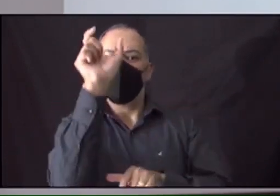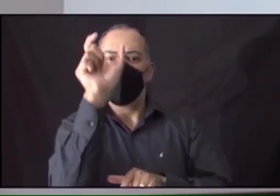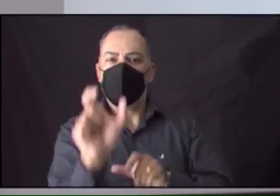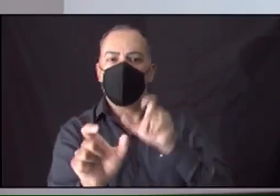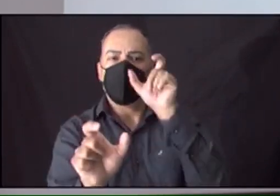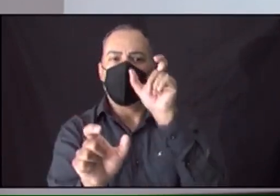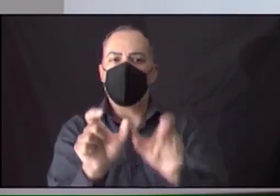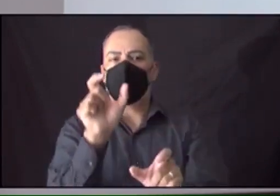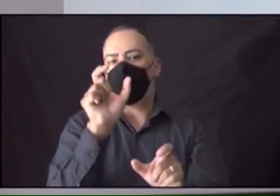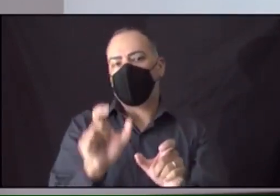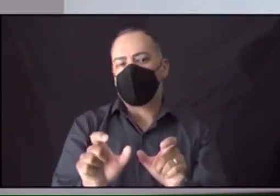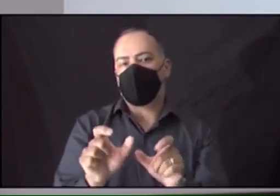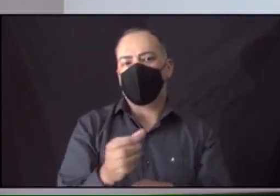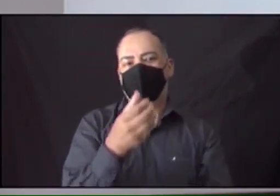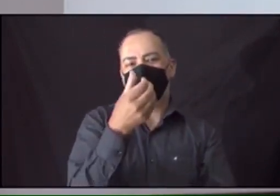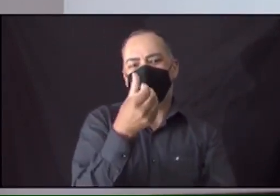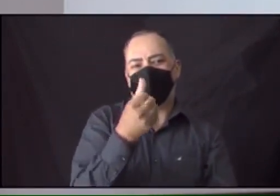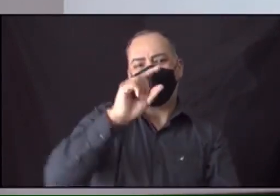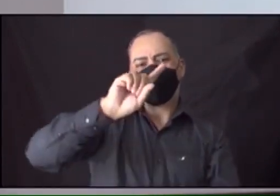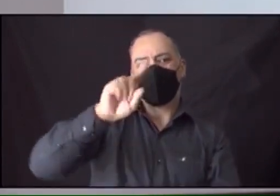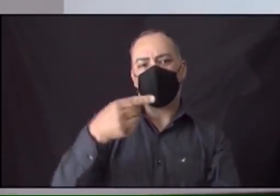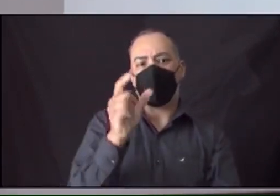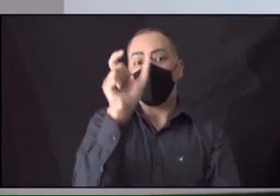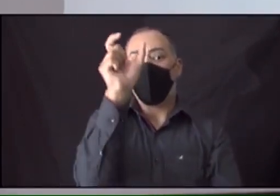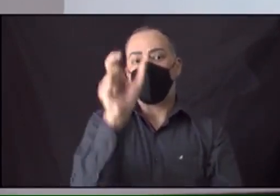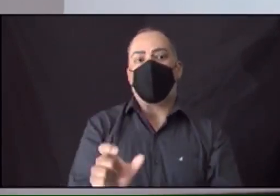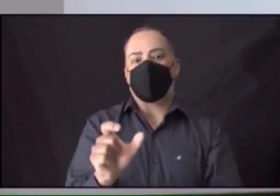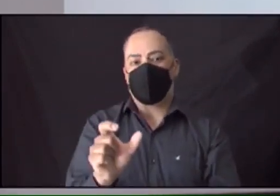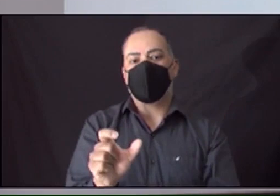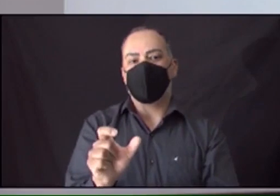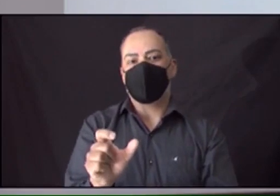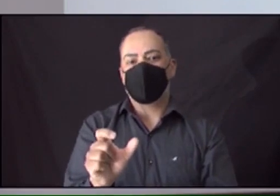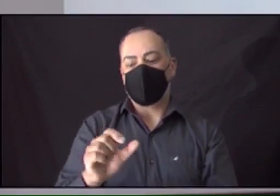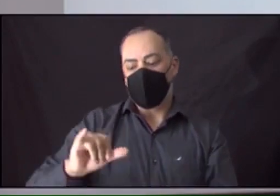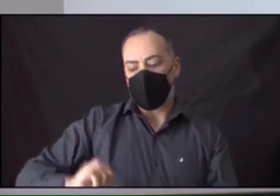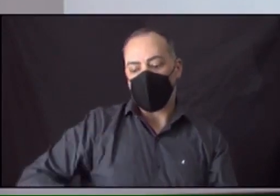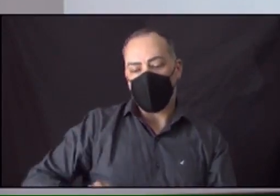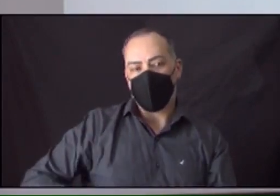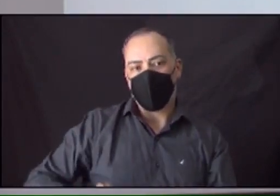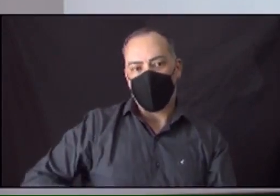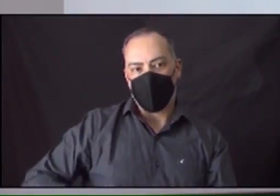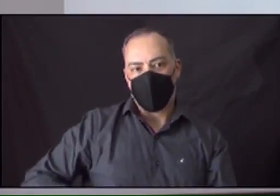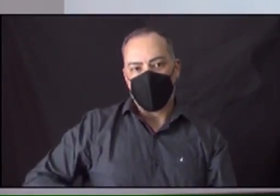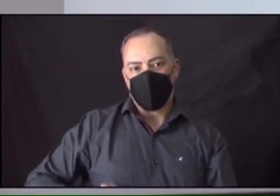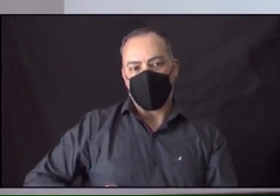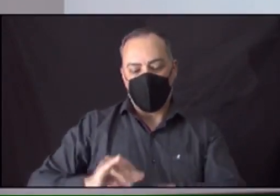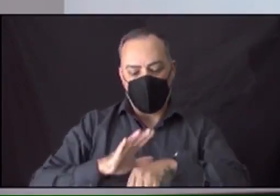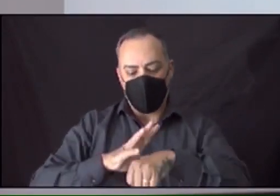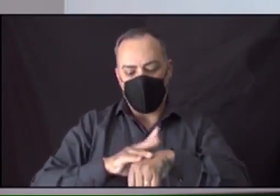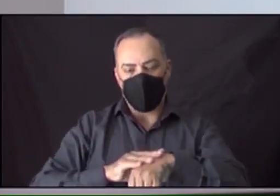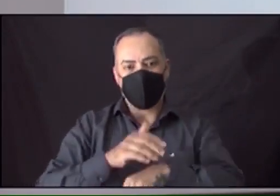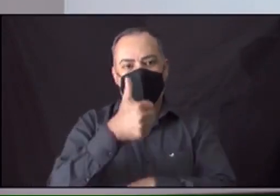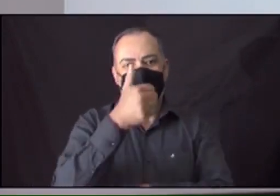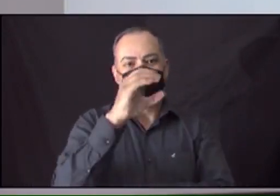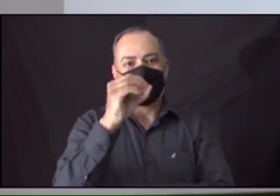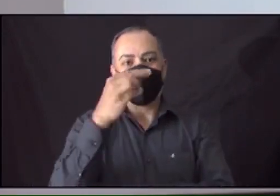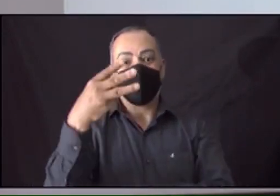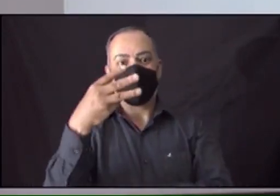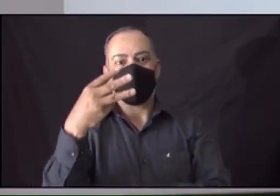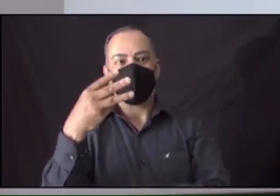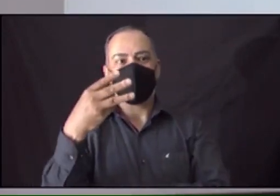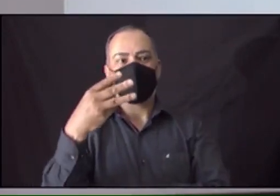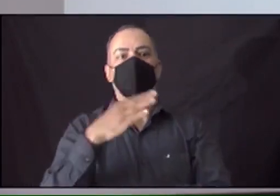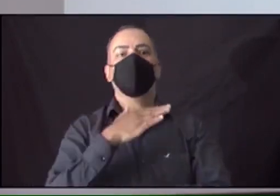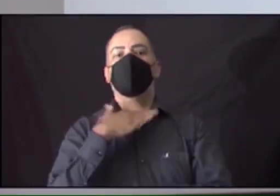pessoas, né? Nós falamos 6 mil casos confirmados, mas são 6 mil pessoas que já sofreram com a doença, são 103 pessoas que já perderam